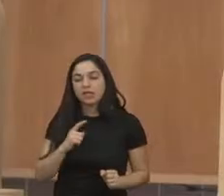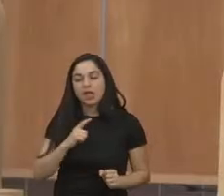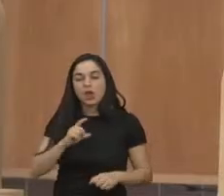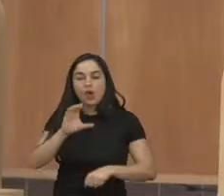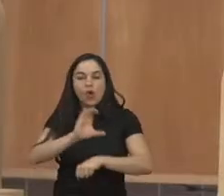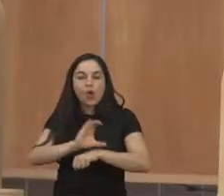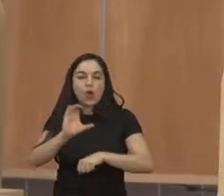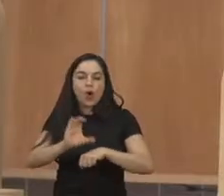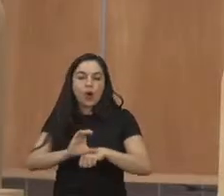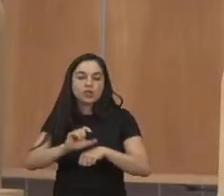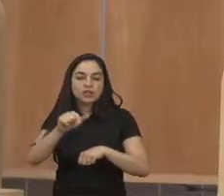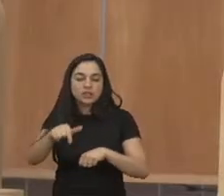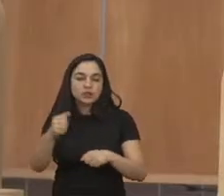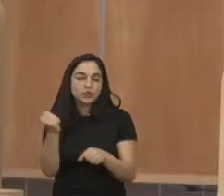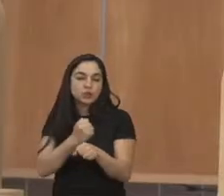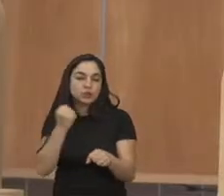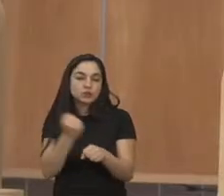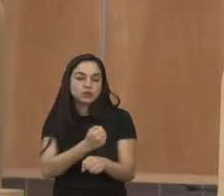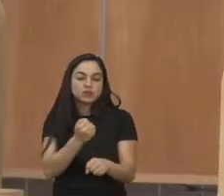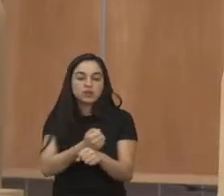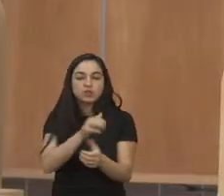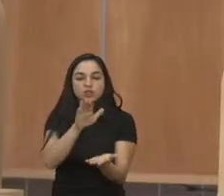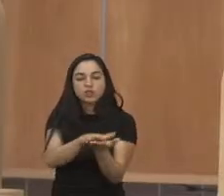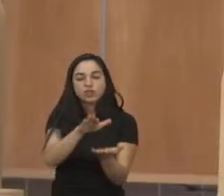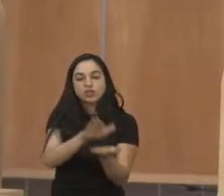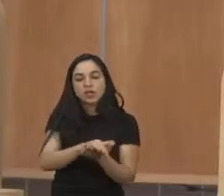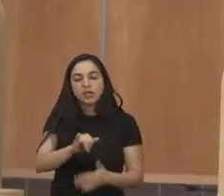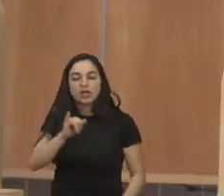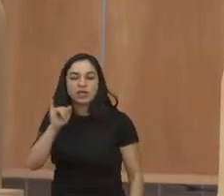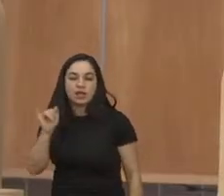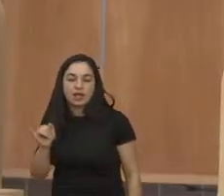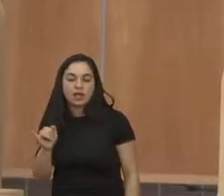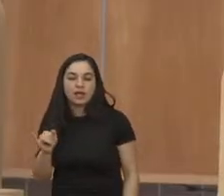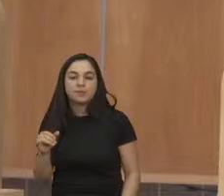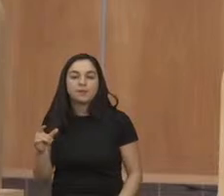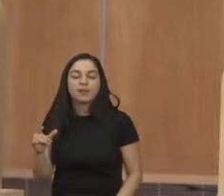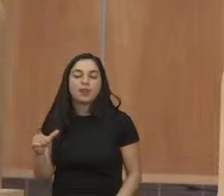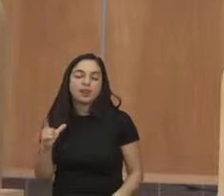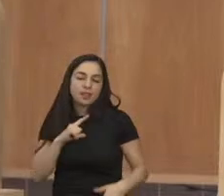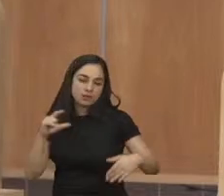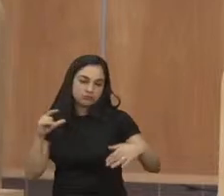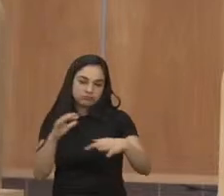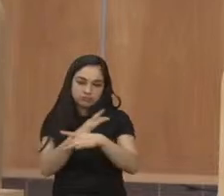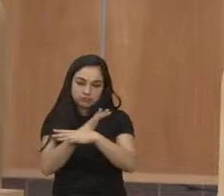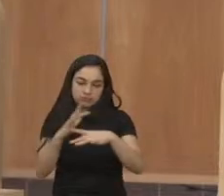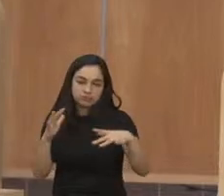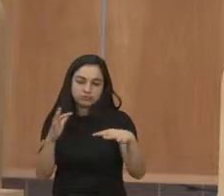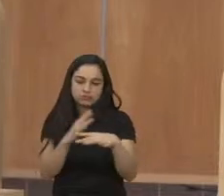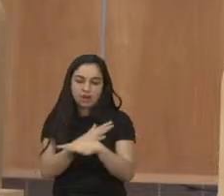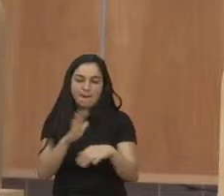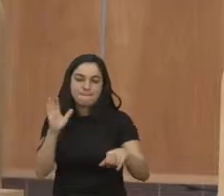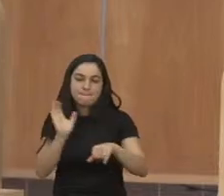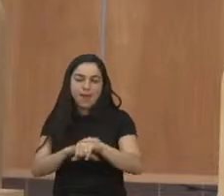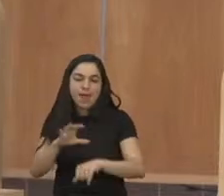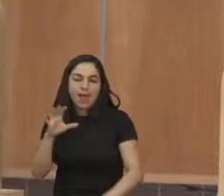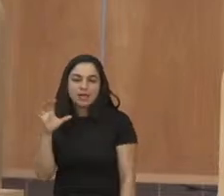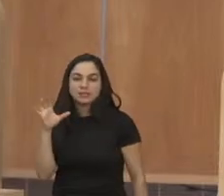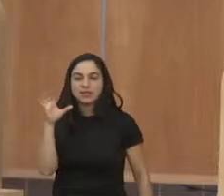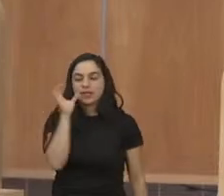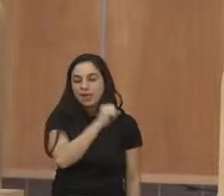de Jacareí moderniza as normas urbanísticas, propõe maior celeridade, maior rapidez nos